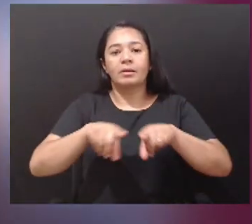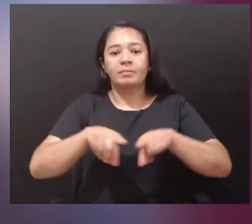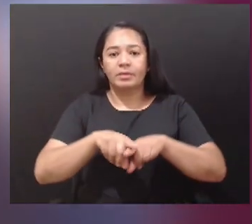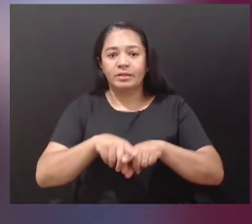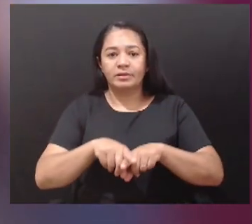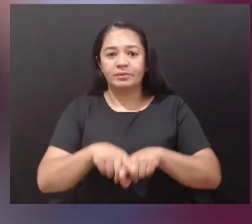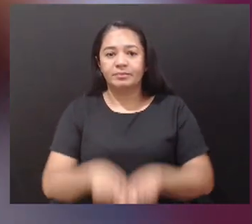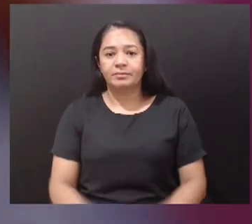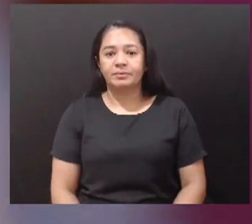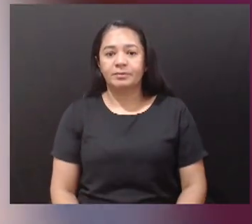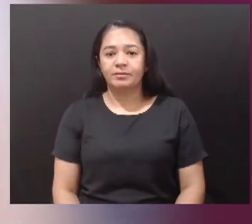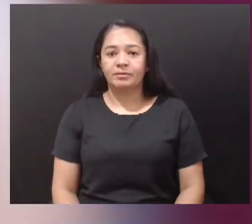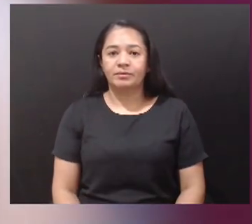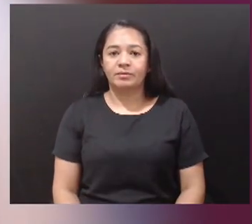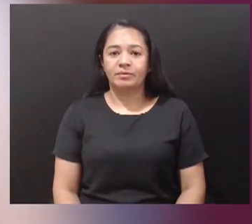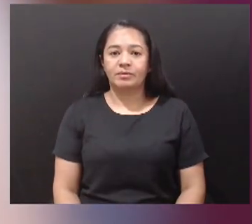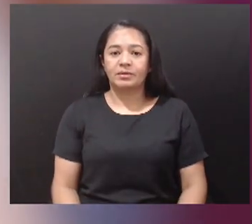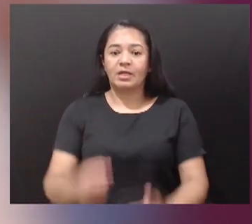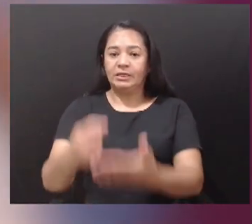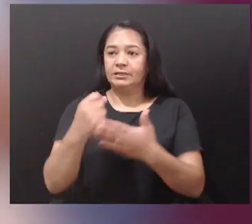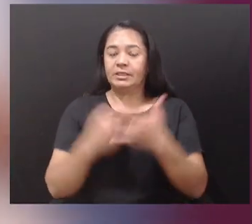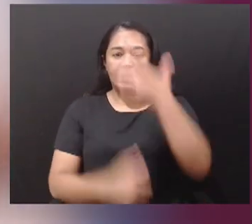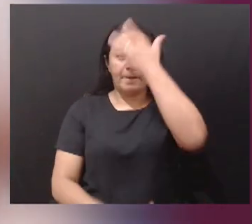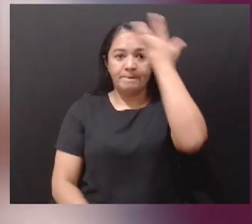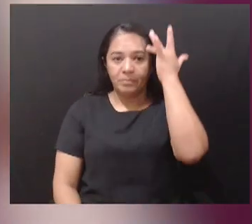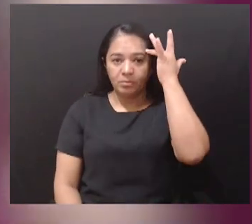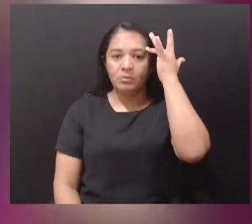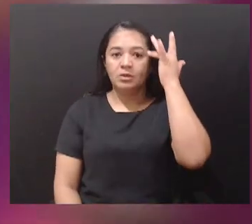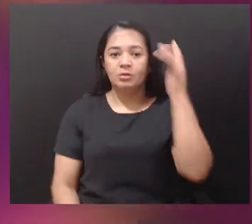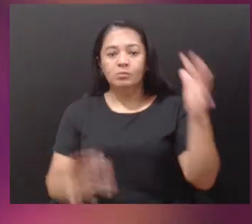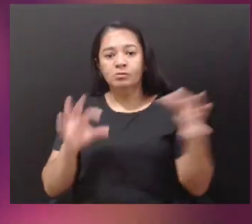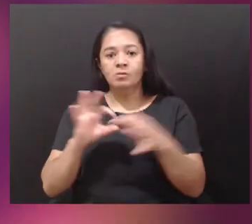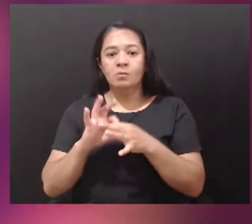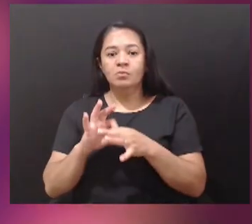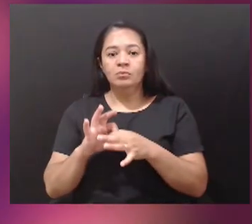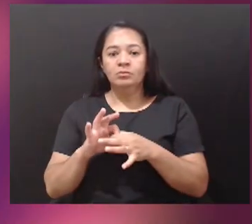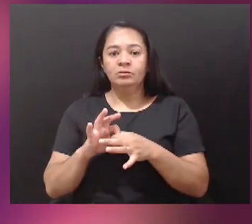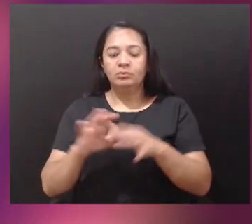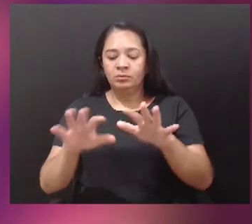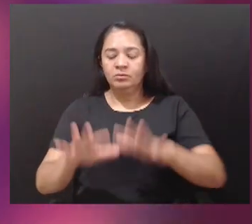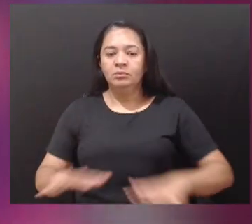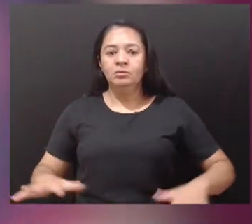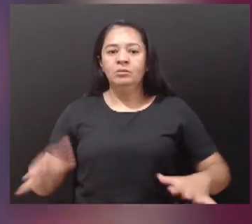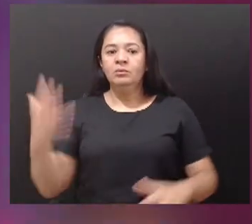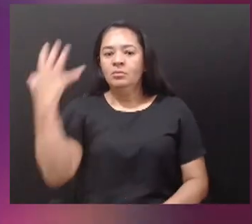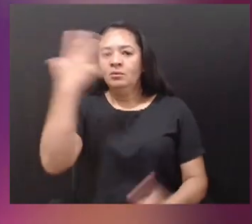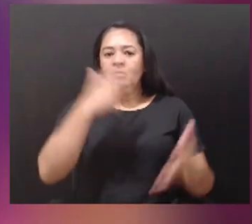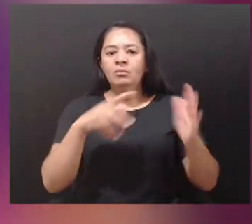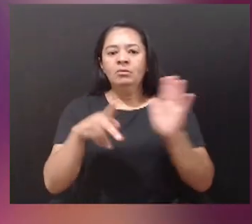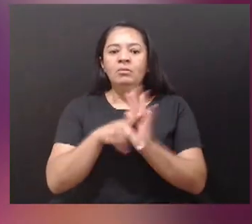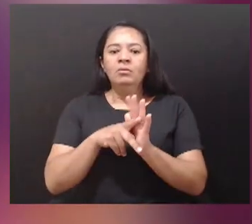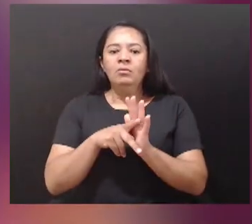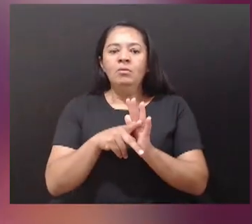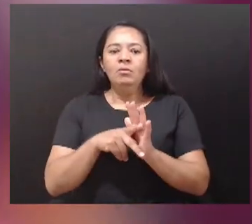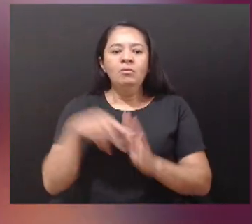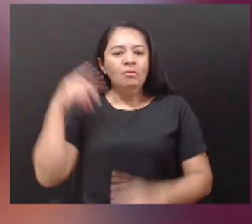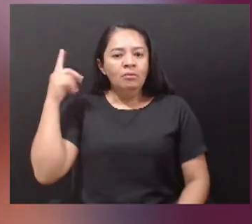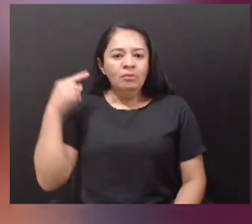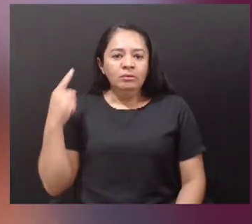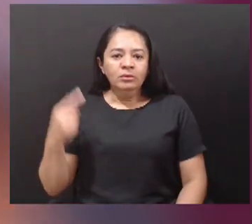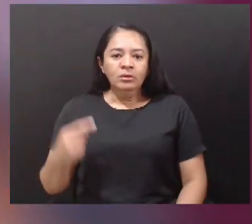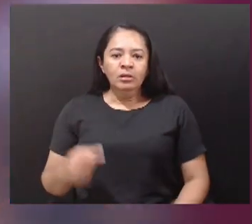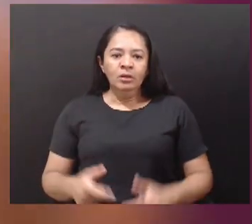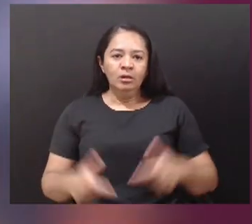é trazer pessoas ligadas à área da beleza para Cacheados e com que ela cresça na nossa